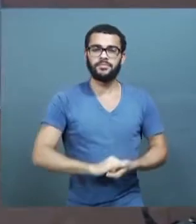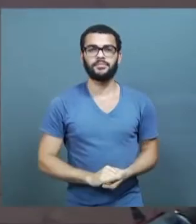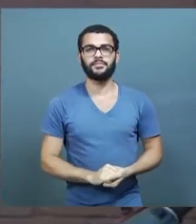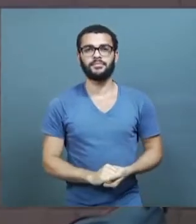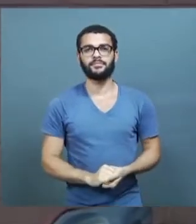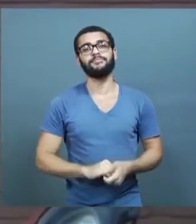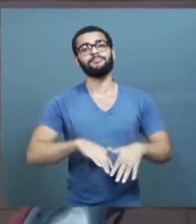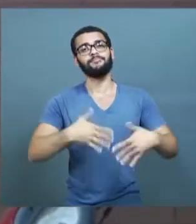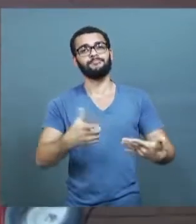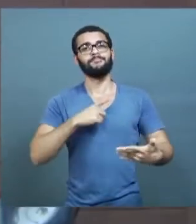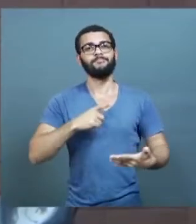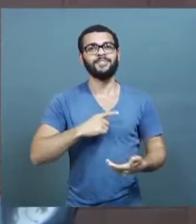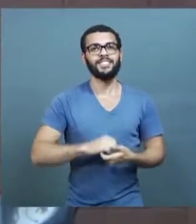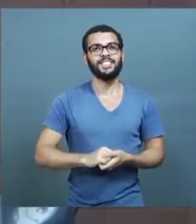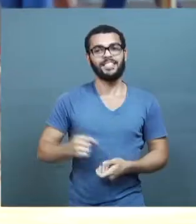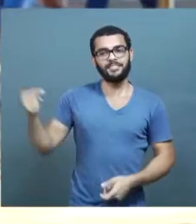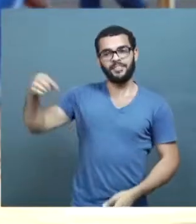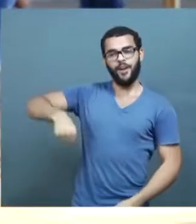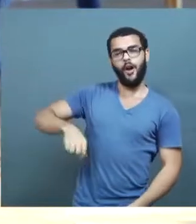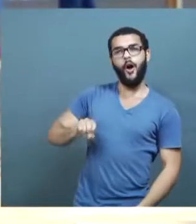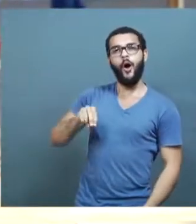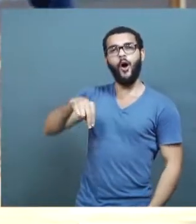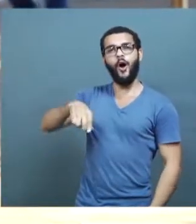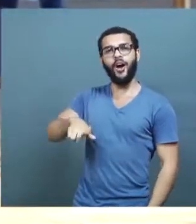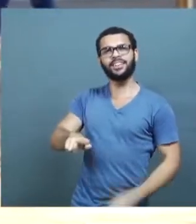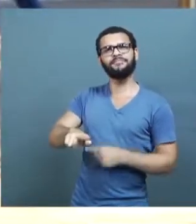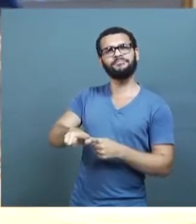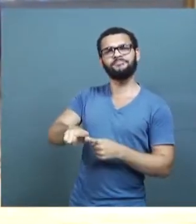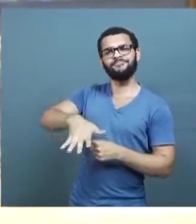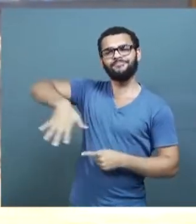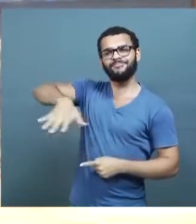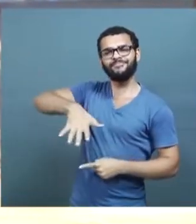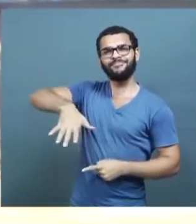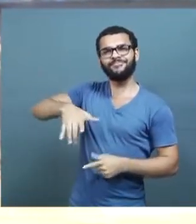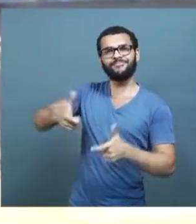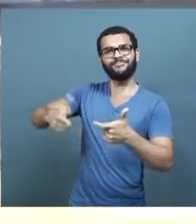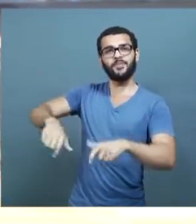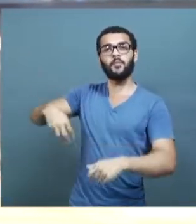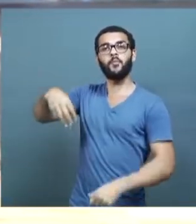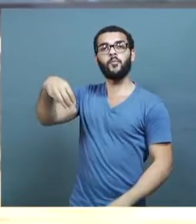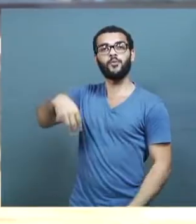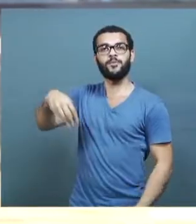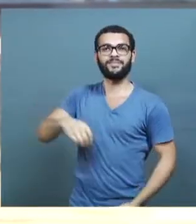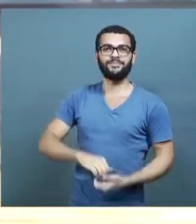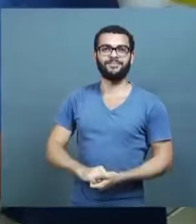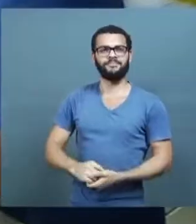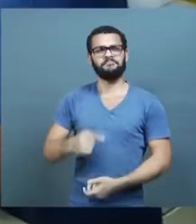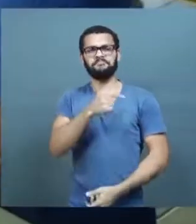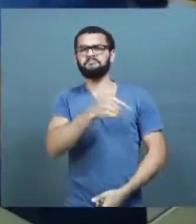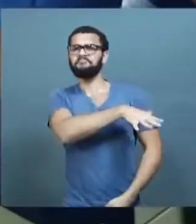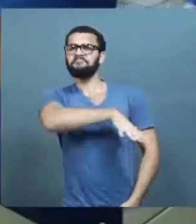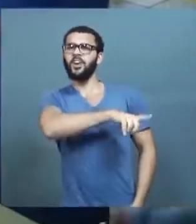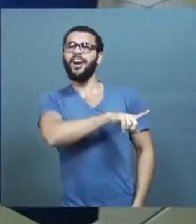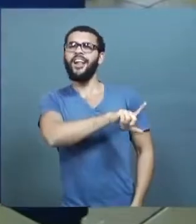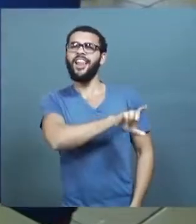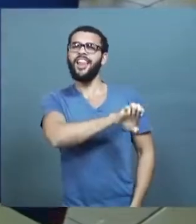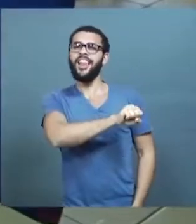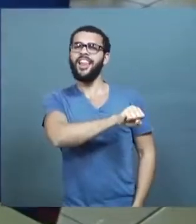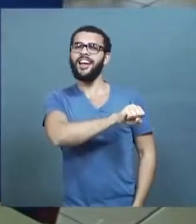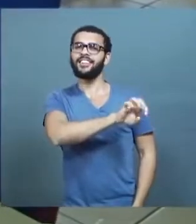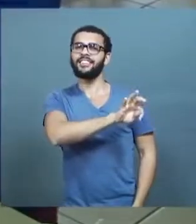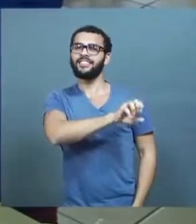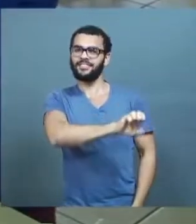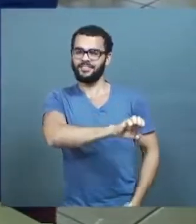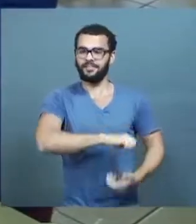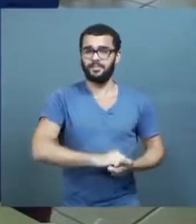também acontece nesta ONG, que fica no bairro Morumbi, na zona leste da cidade. Por aqui, várias